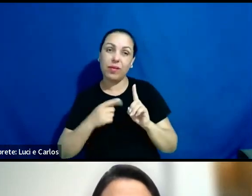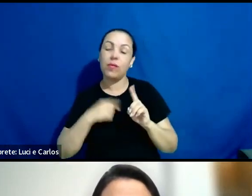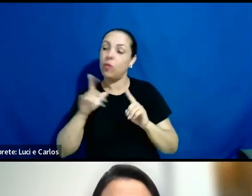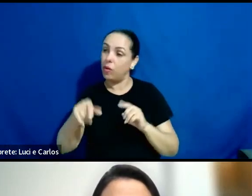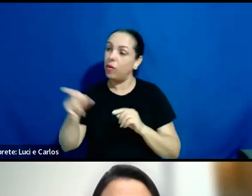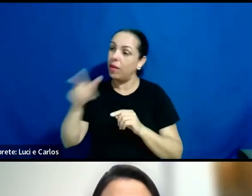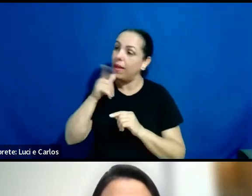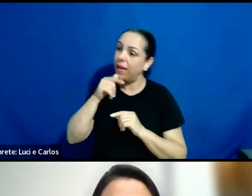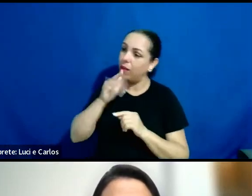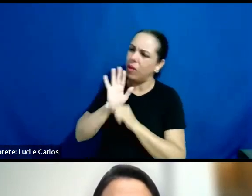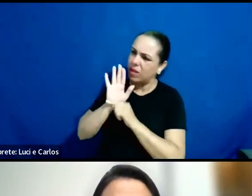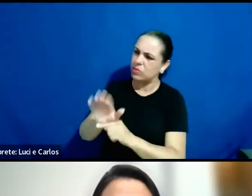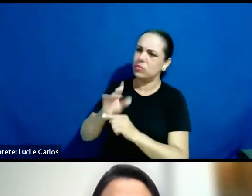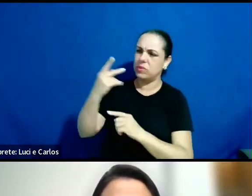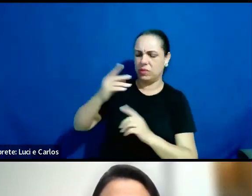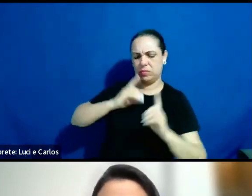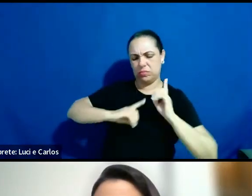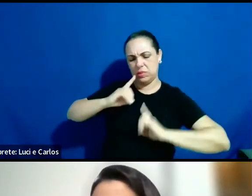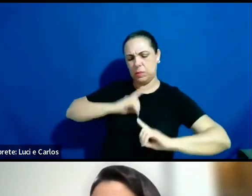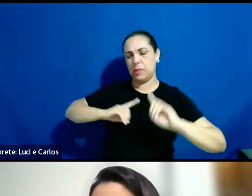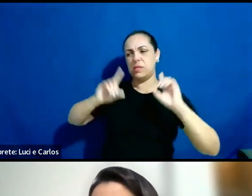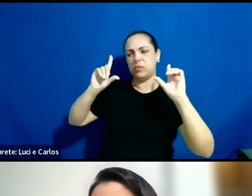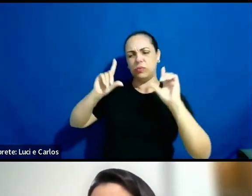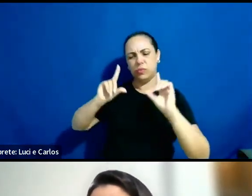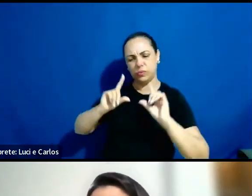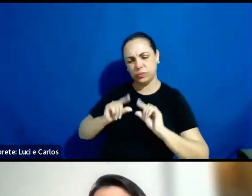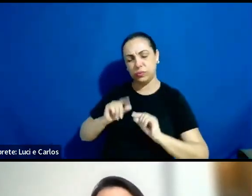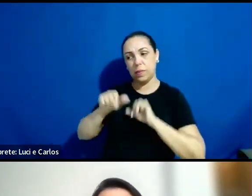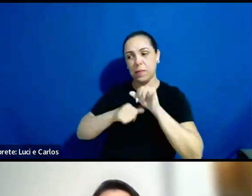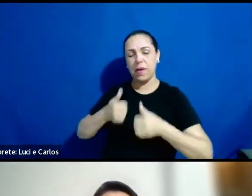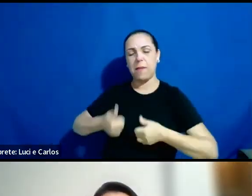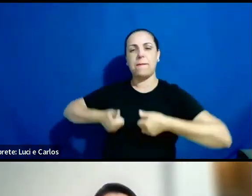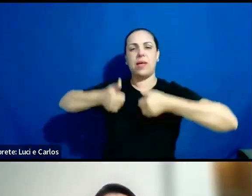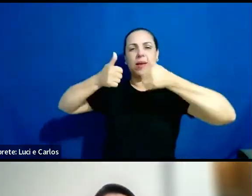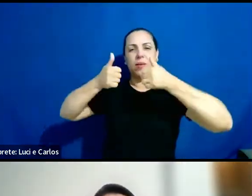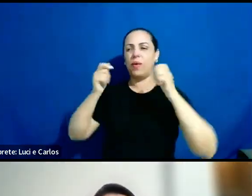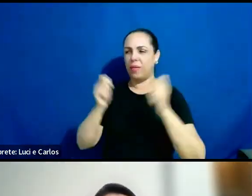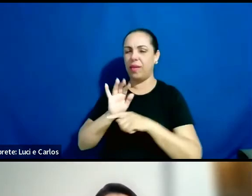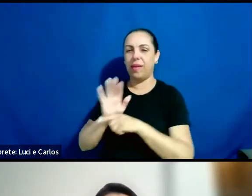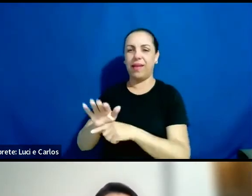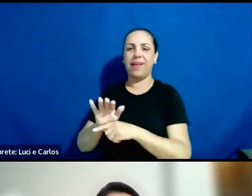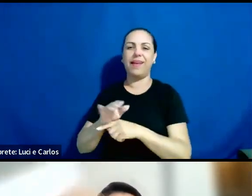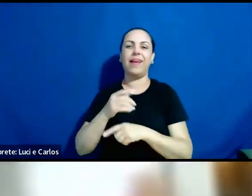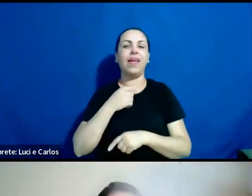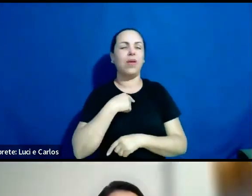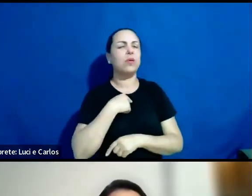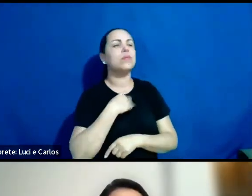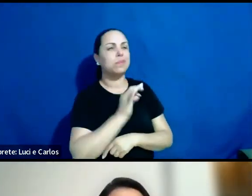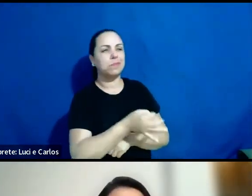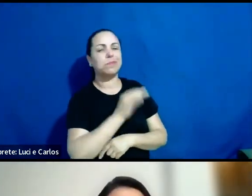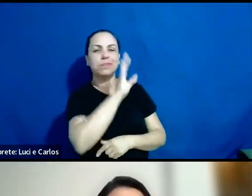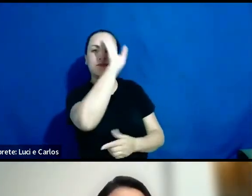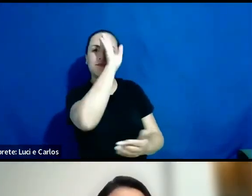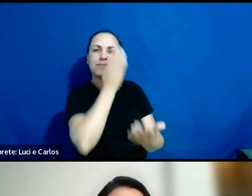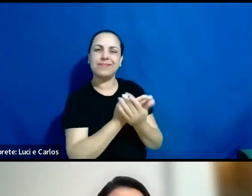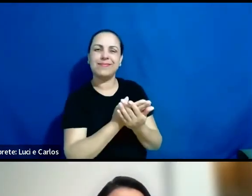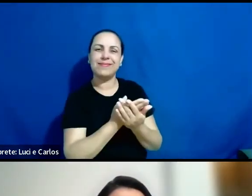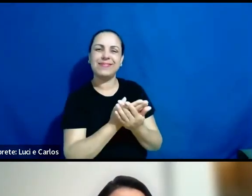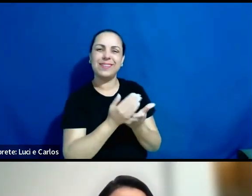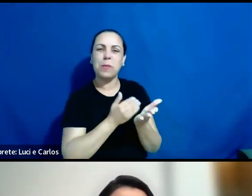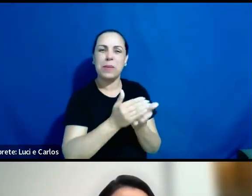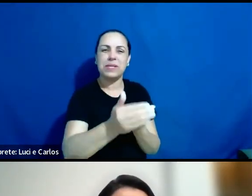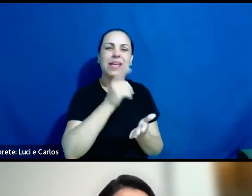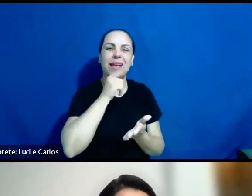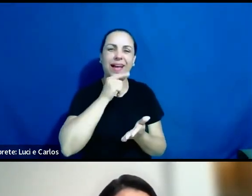acreditei, adquiri, anda comigo, ó. Por onde eu vou, eu carrego os